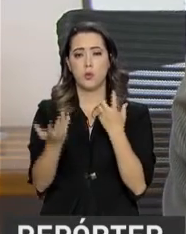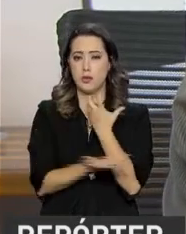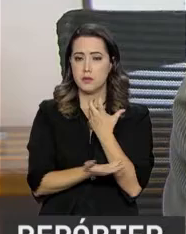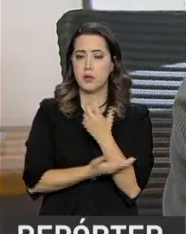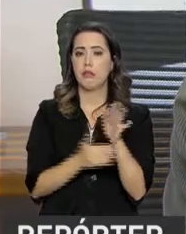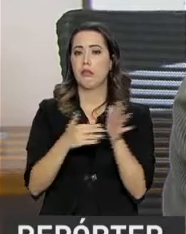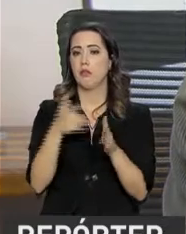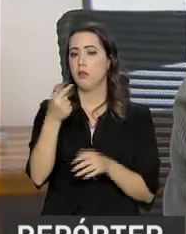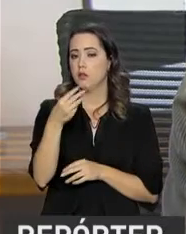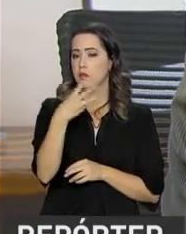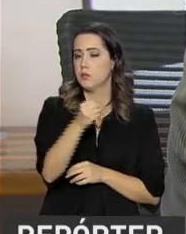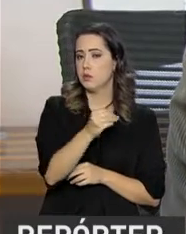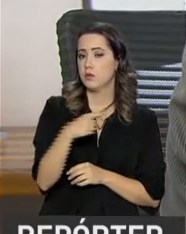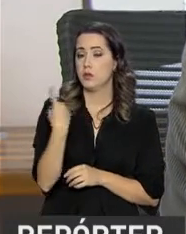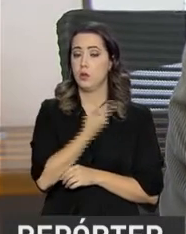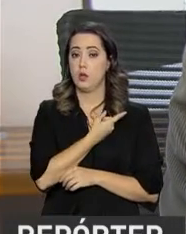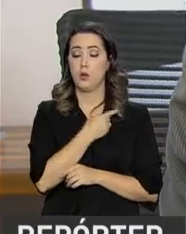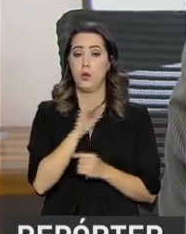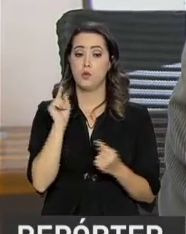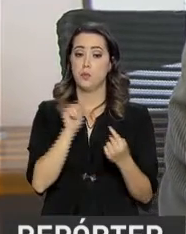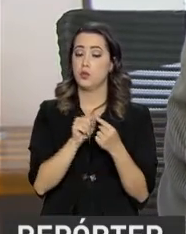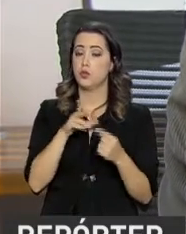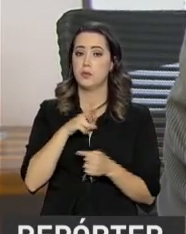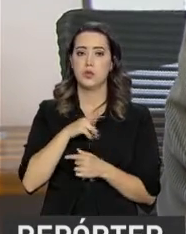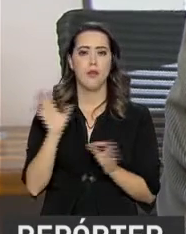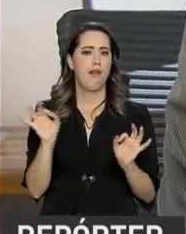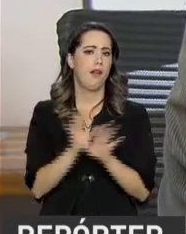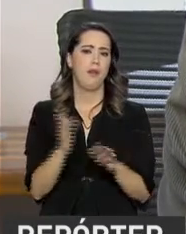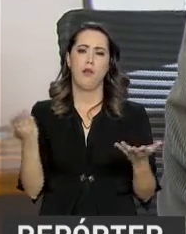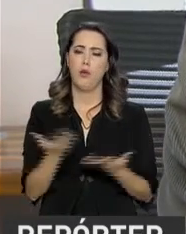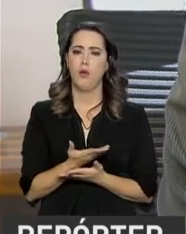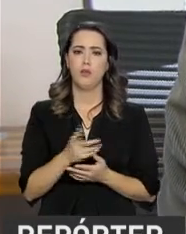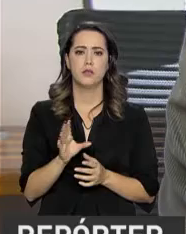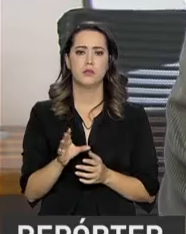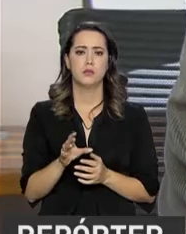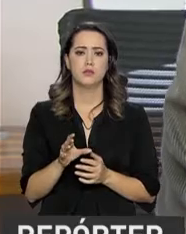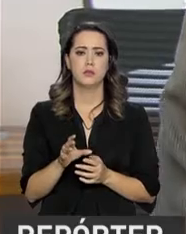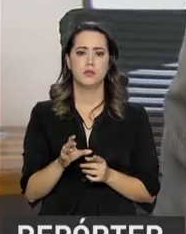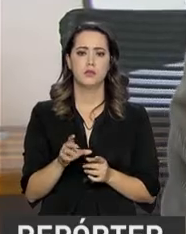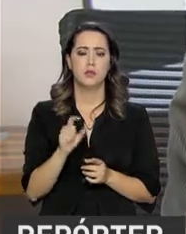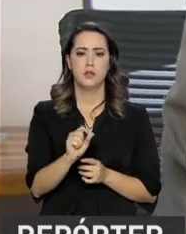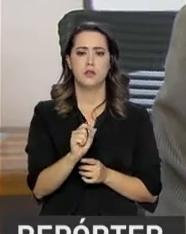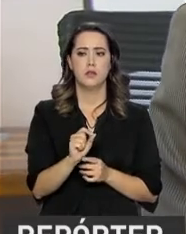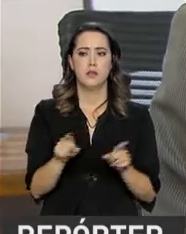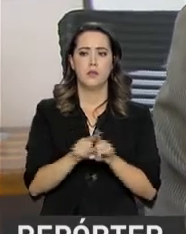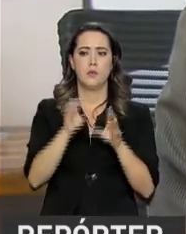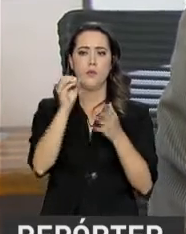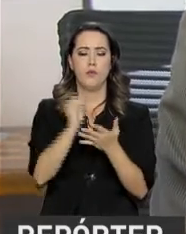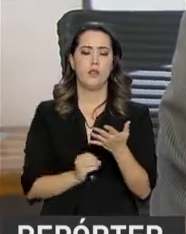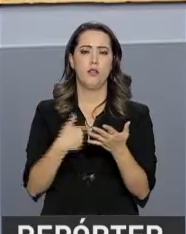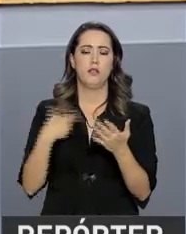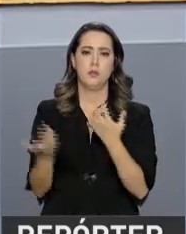a nossa em particular é combater imediatamente a intolerância 0 para o desmatamento